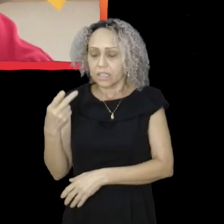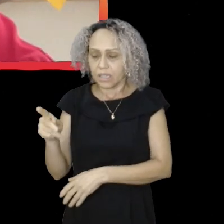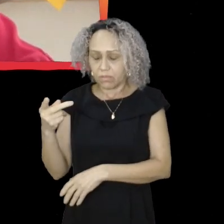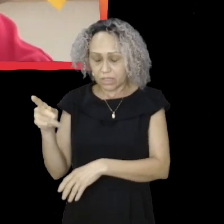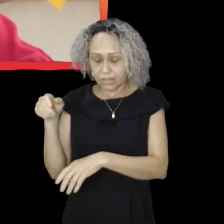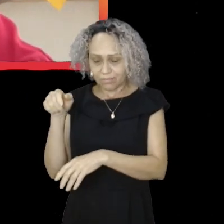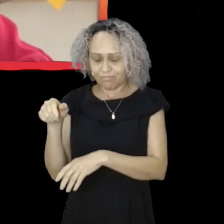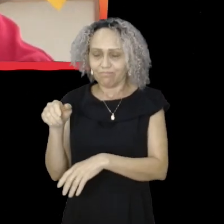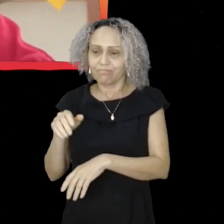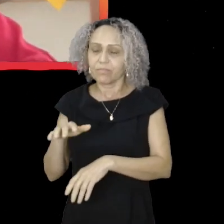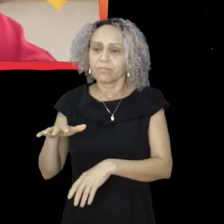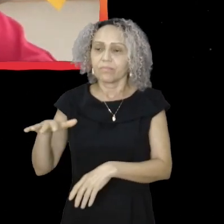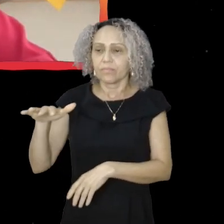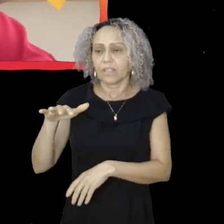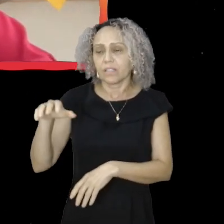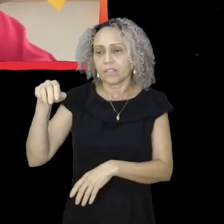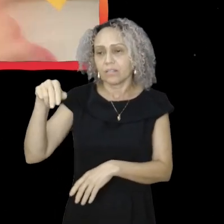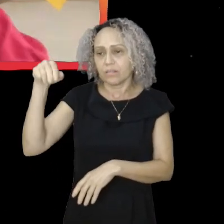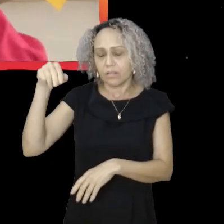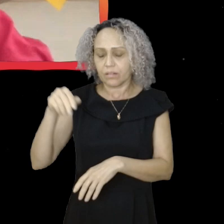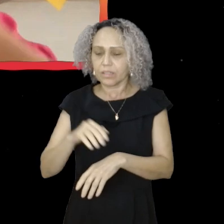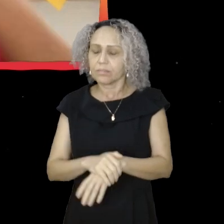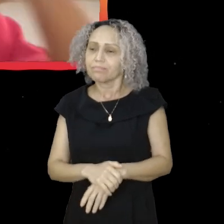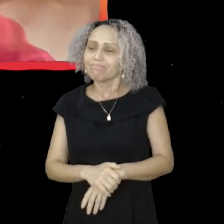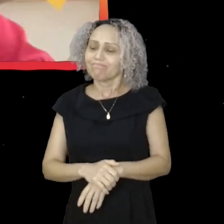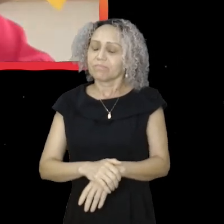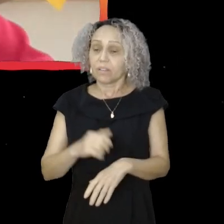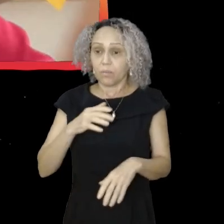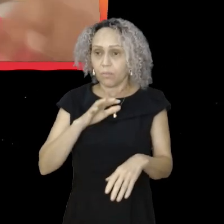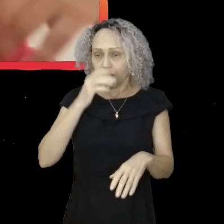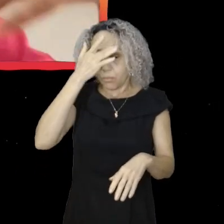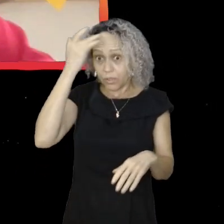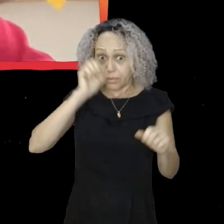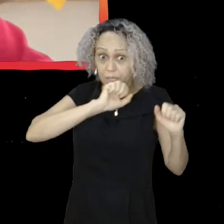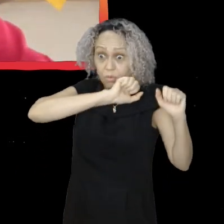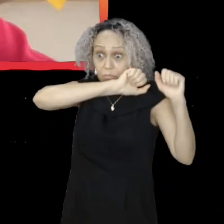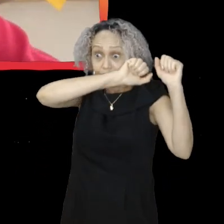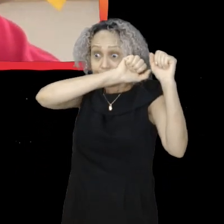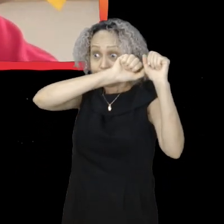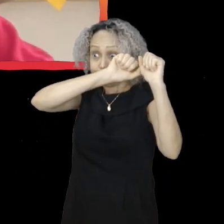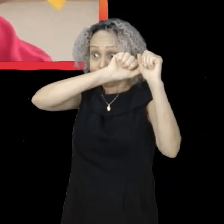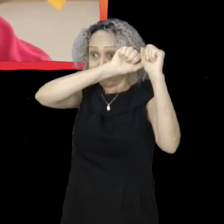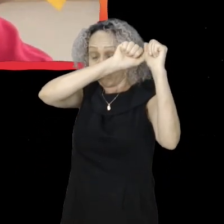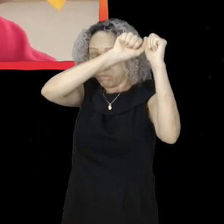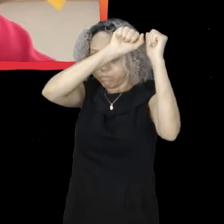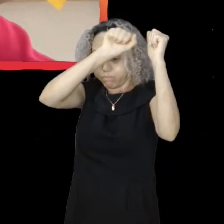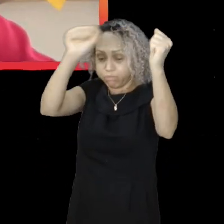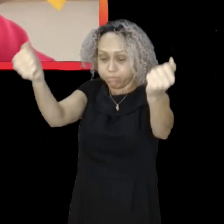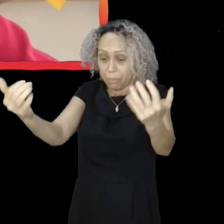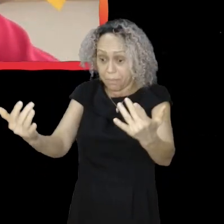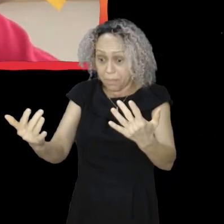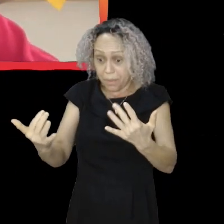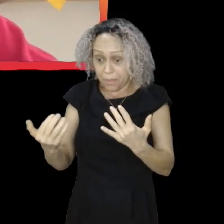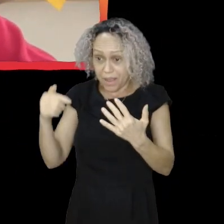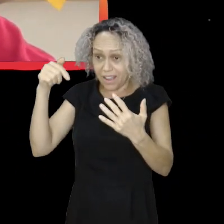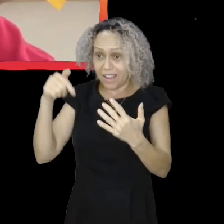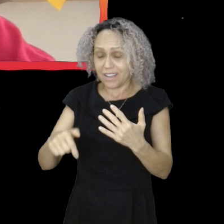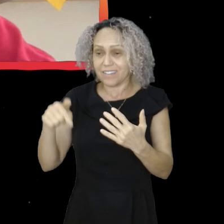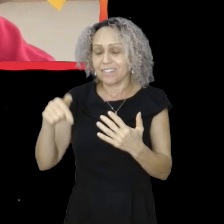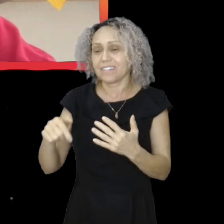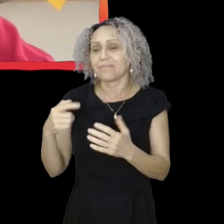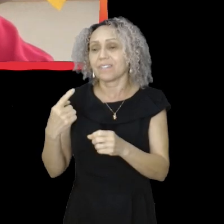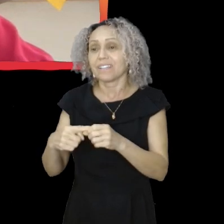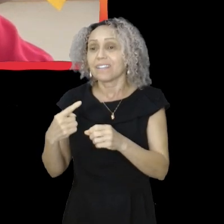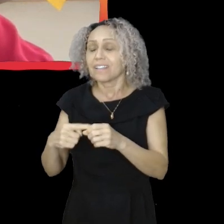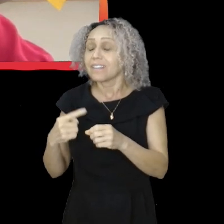pra gente, porque a gente recebeu muita gente, não tinha mais hotel na cidade, nem na região metropolitana. Tiveram mais de 25 mil